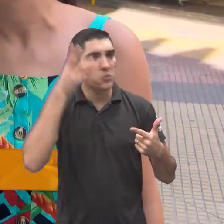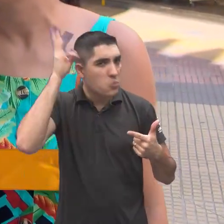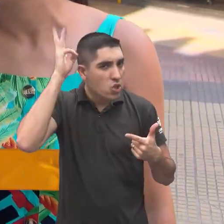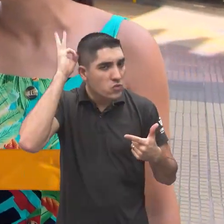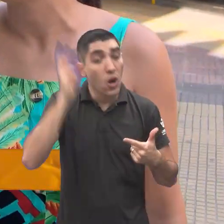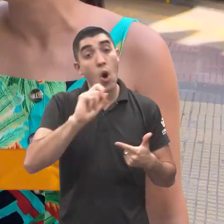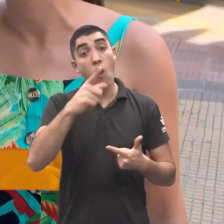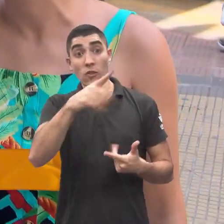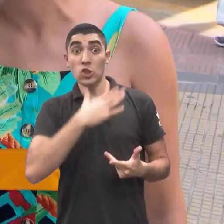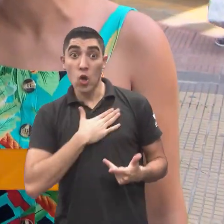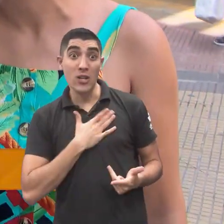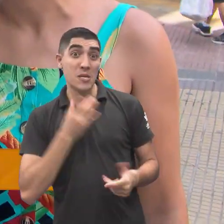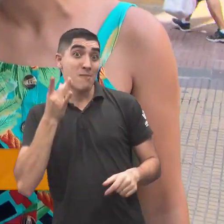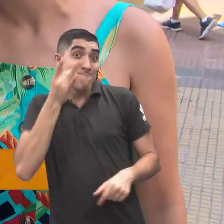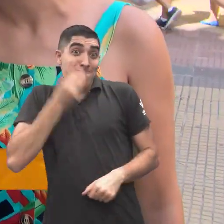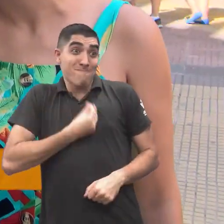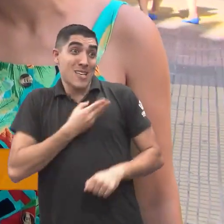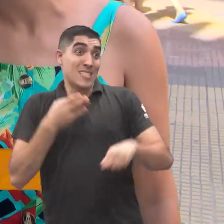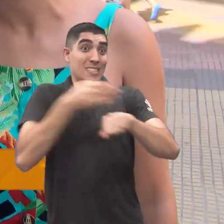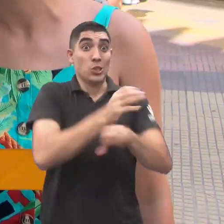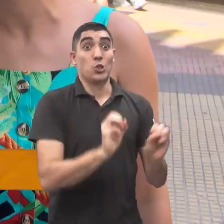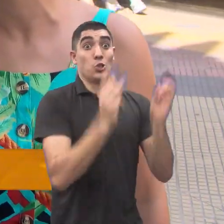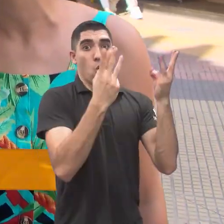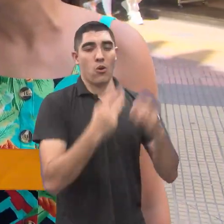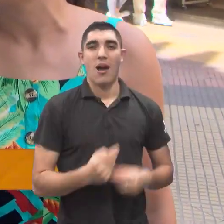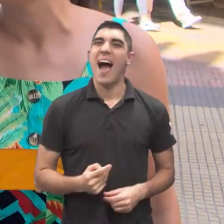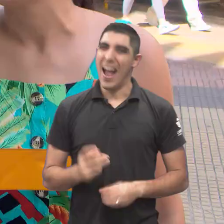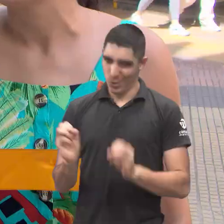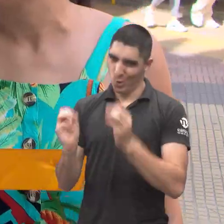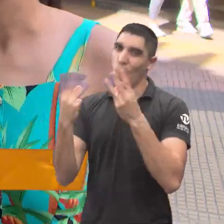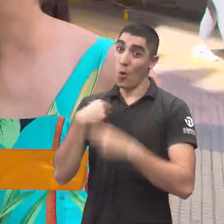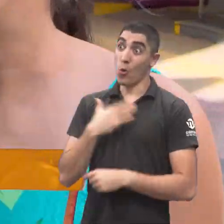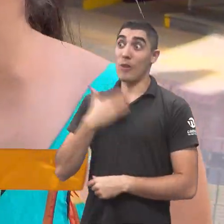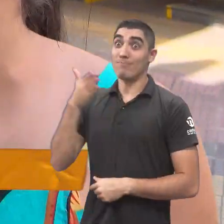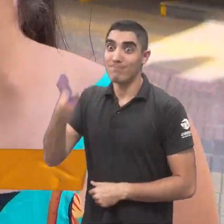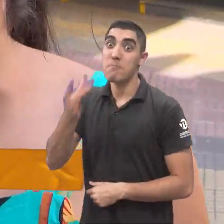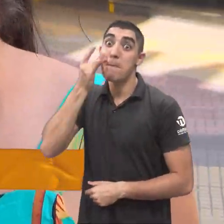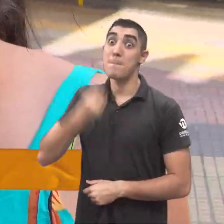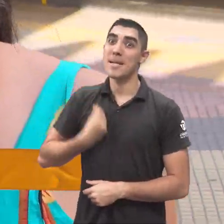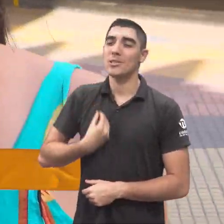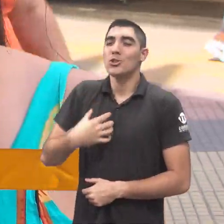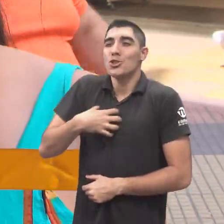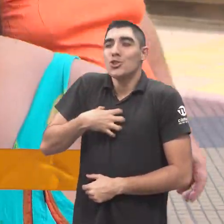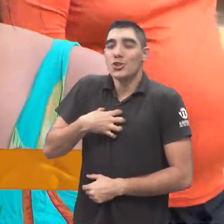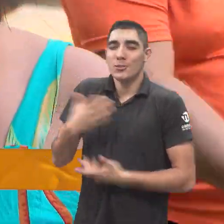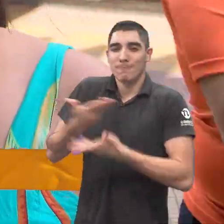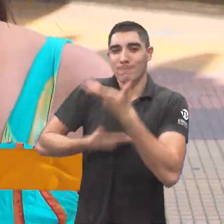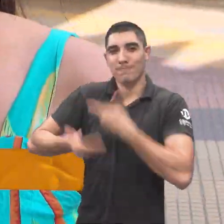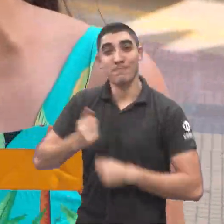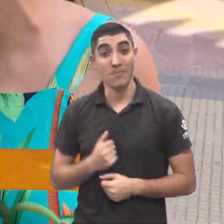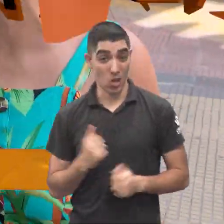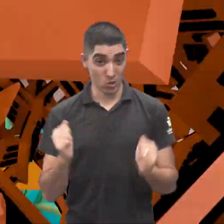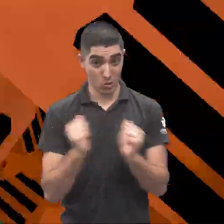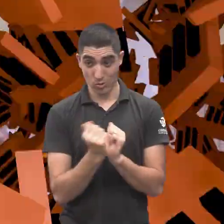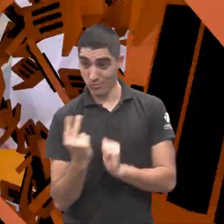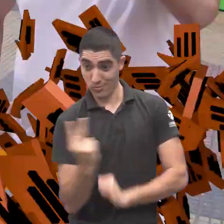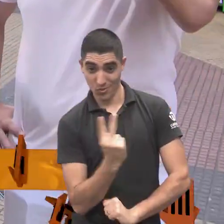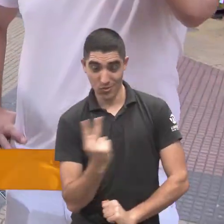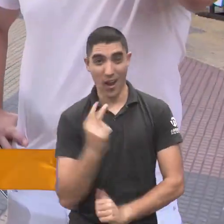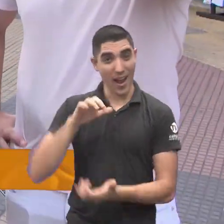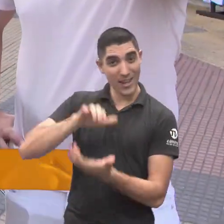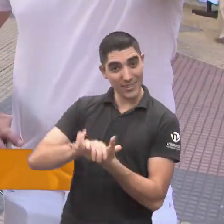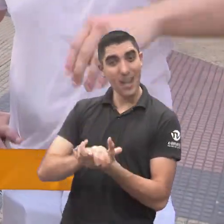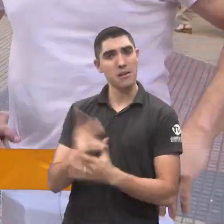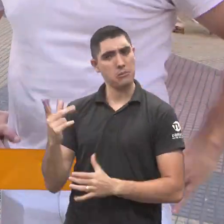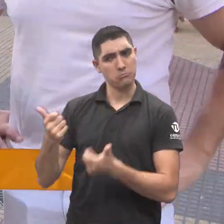canais, YouTube, Spotify, ou prefere ir até o show, curtir toda a experiência? Eu prefiro ir até o show e curtir toda a experiência. Galera,